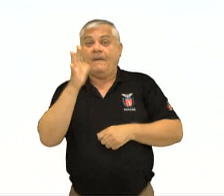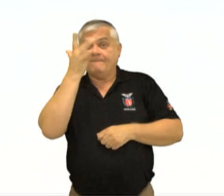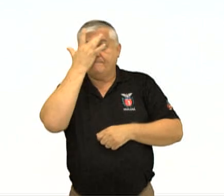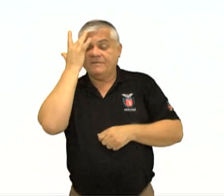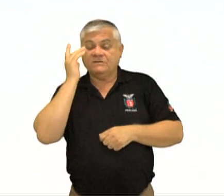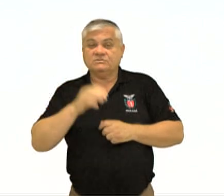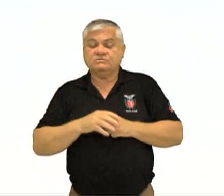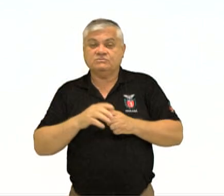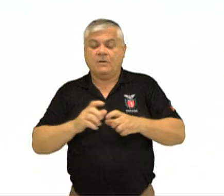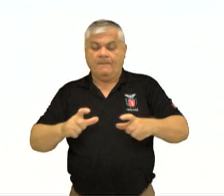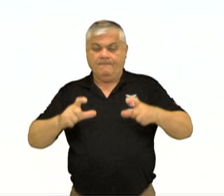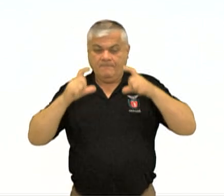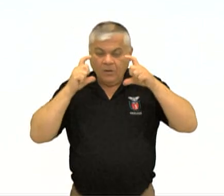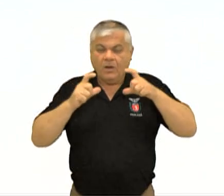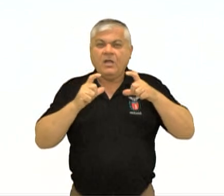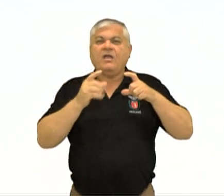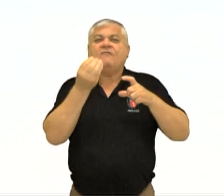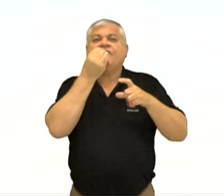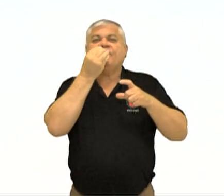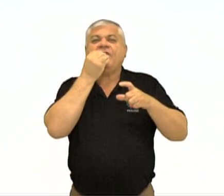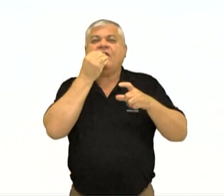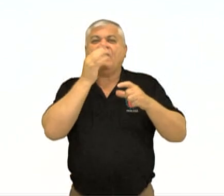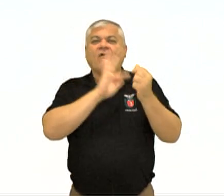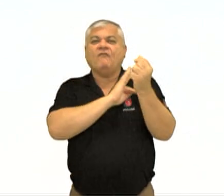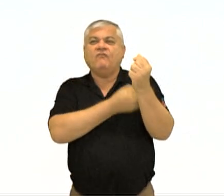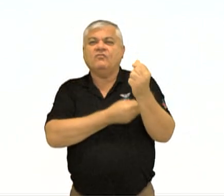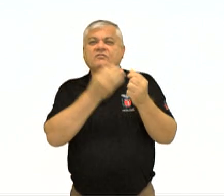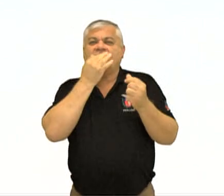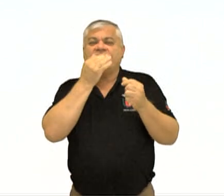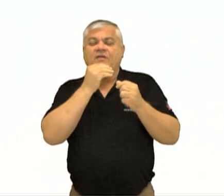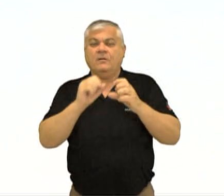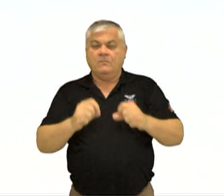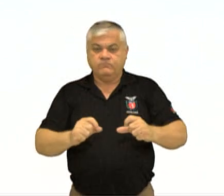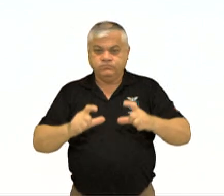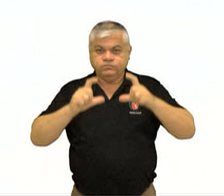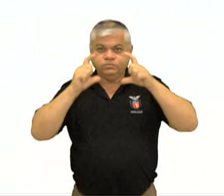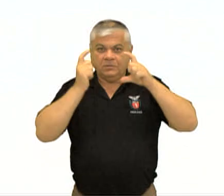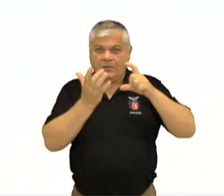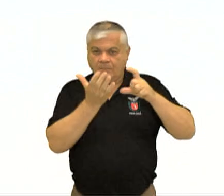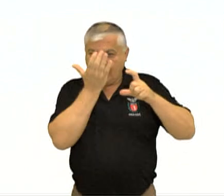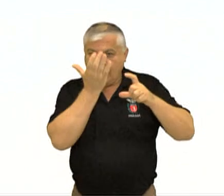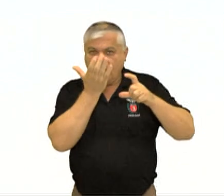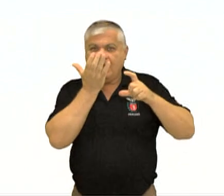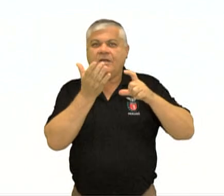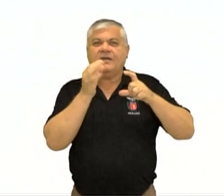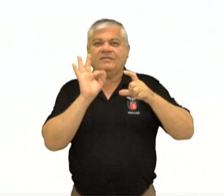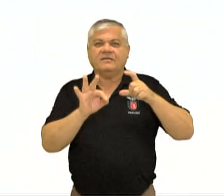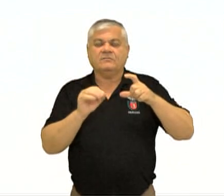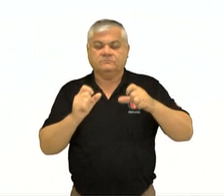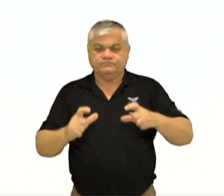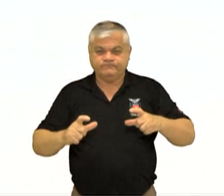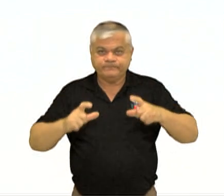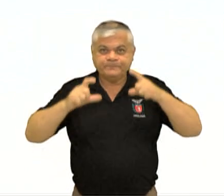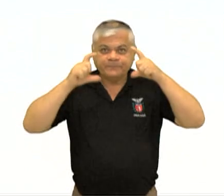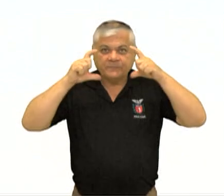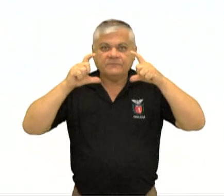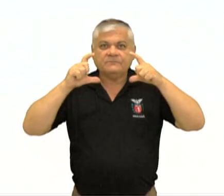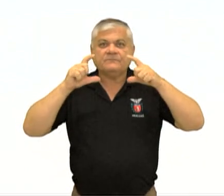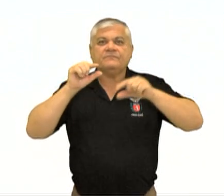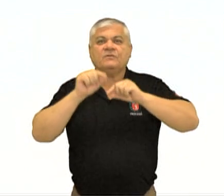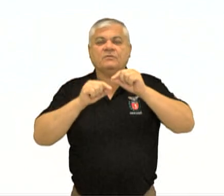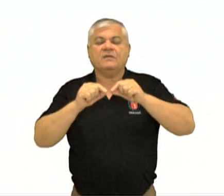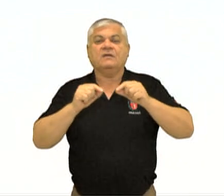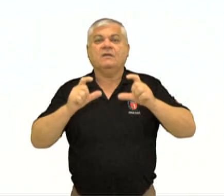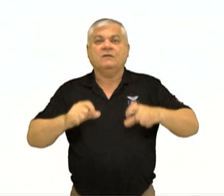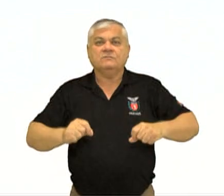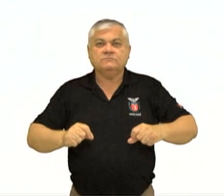a menor força possível. Ou seja, quando a bolsa ela inflama aqui, ela acaba, infla,